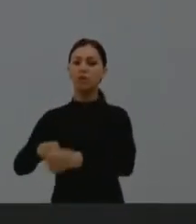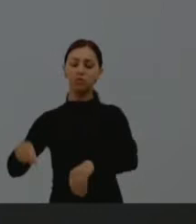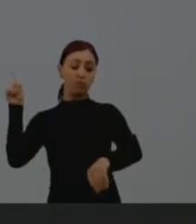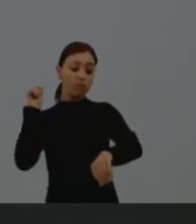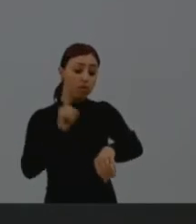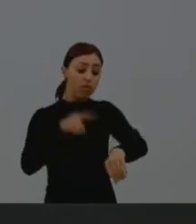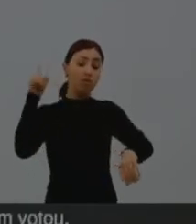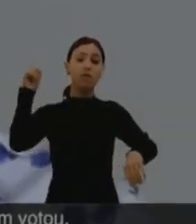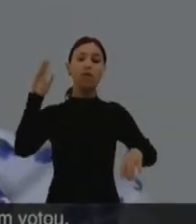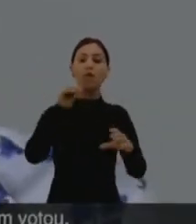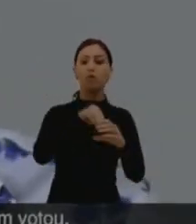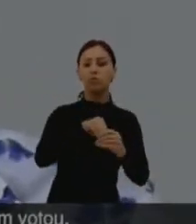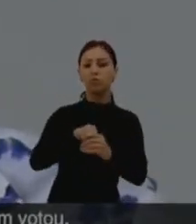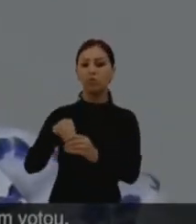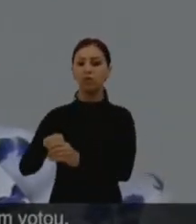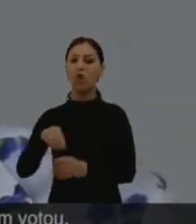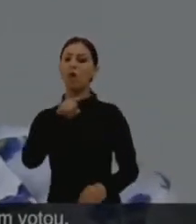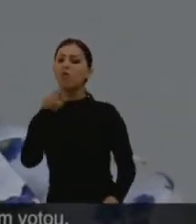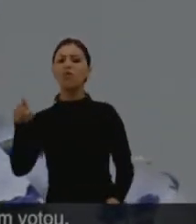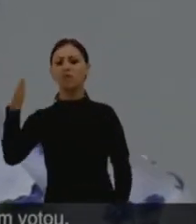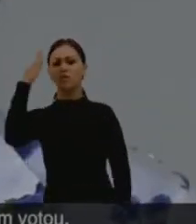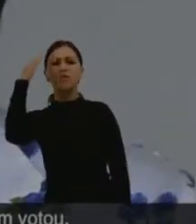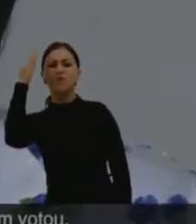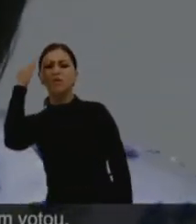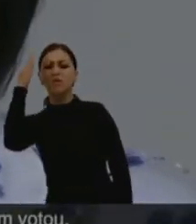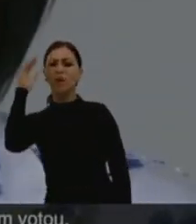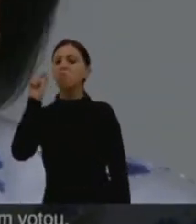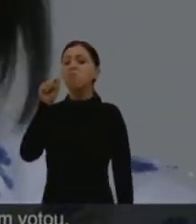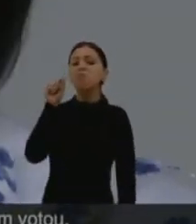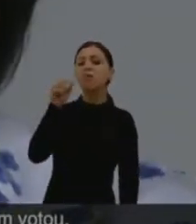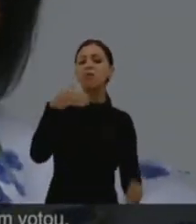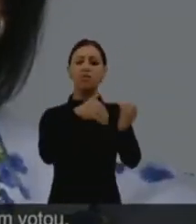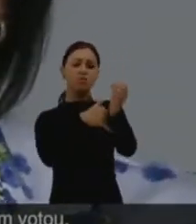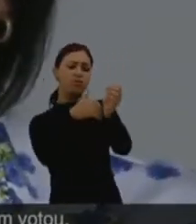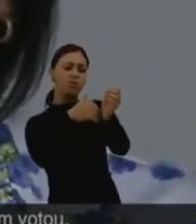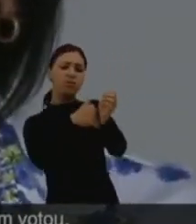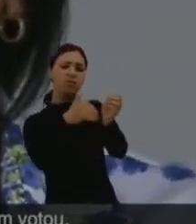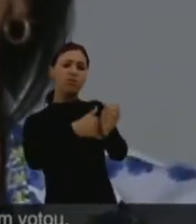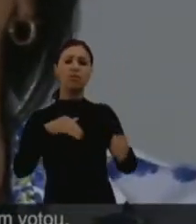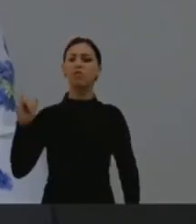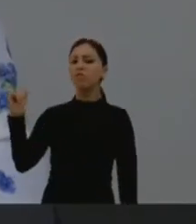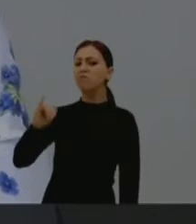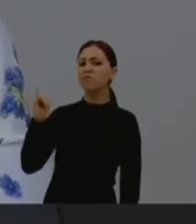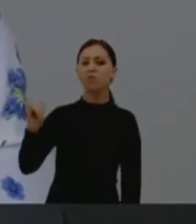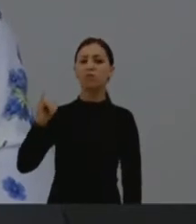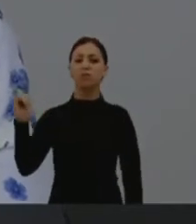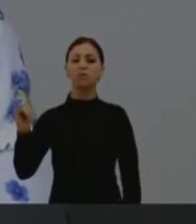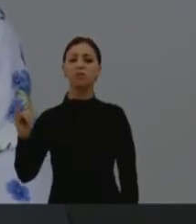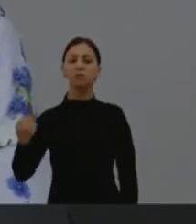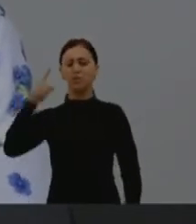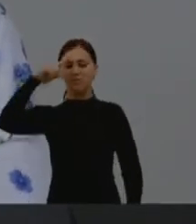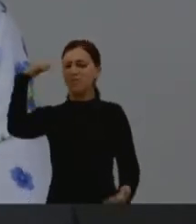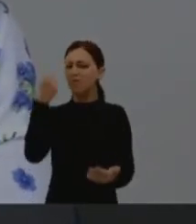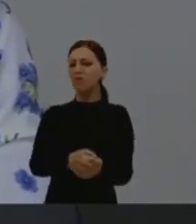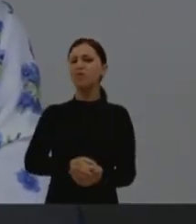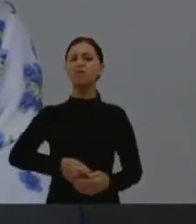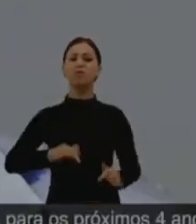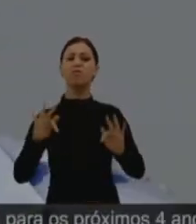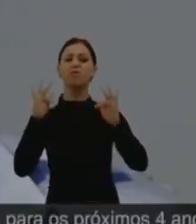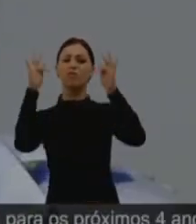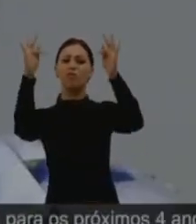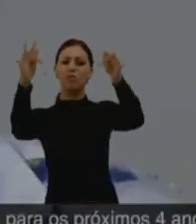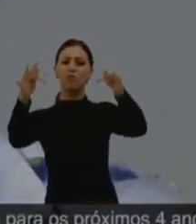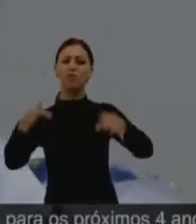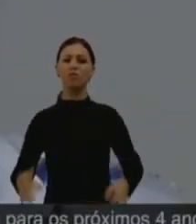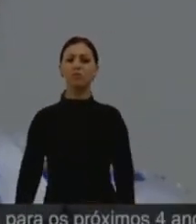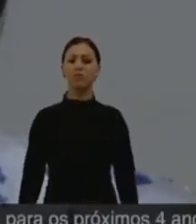em quem você quiser. Na hora de votar, apenas você saberá em quem votou. O teu voto é muito importante.